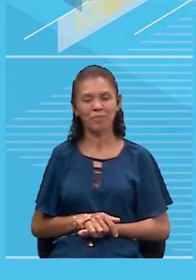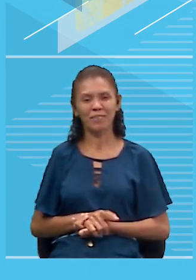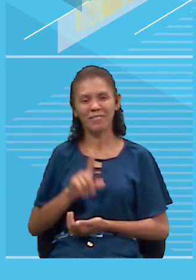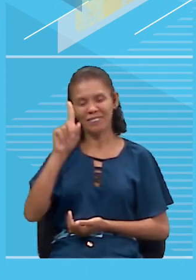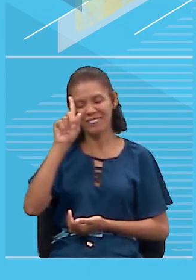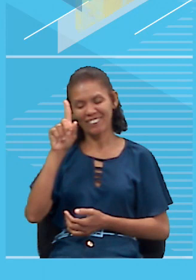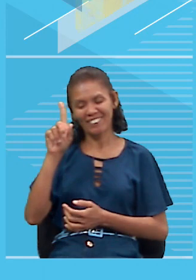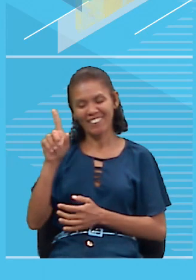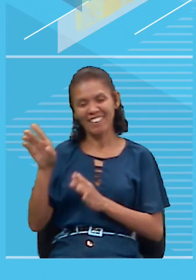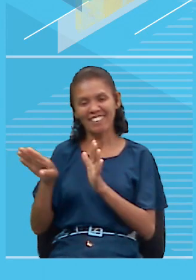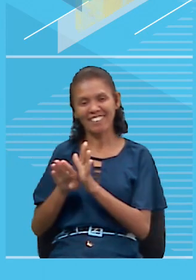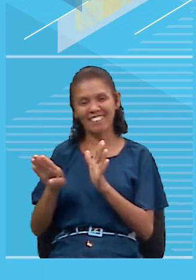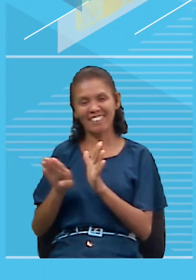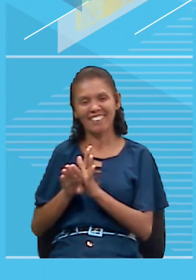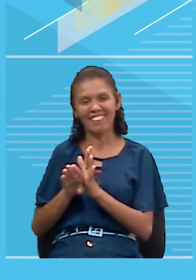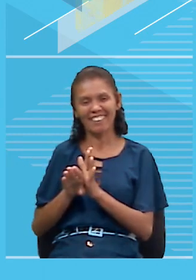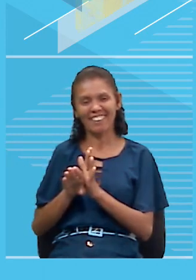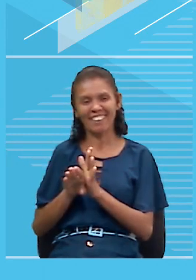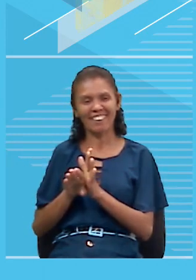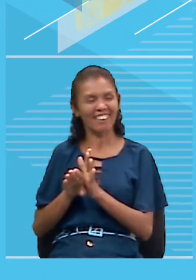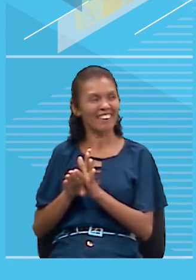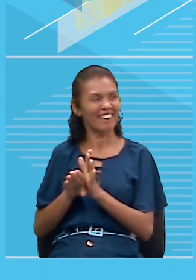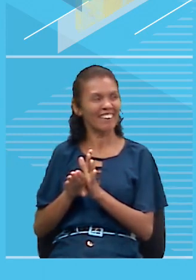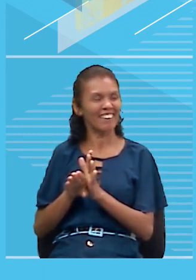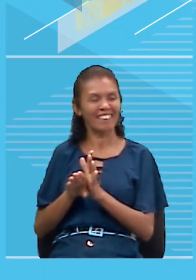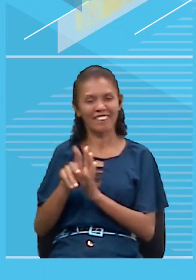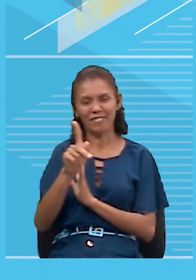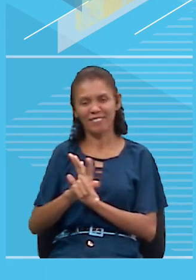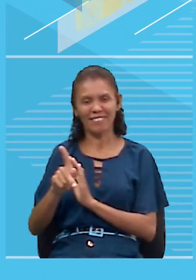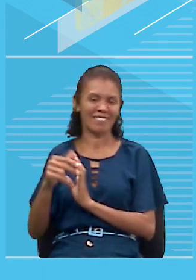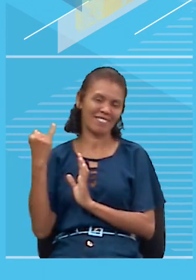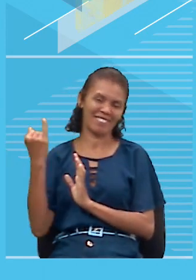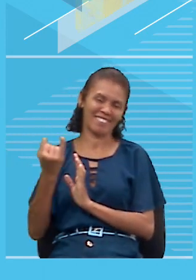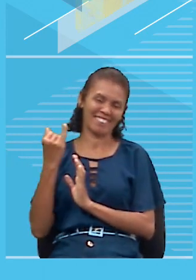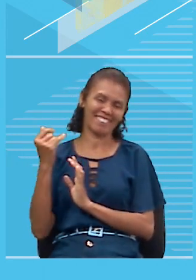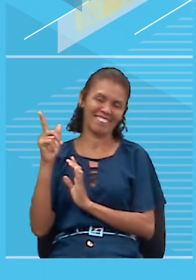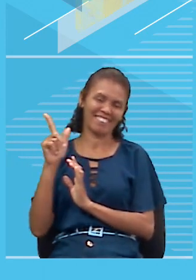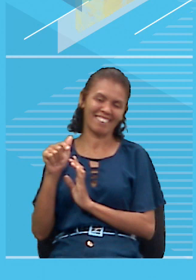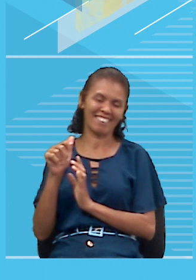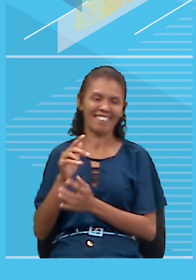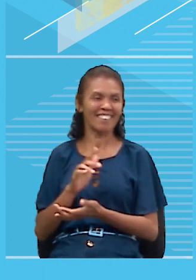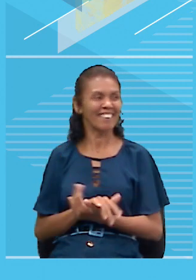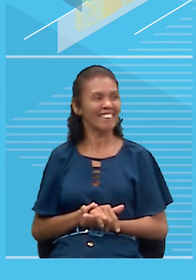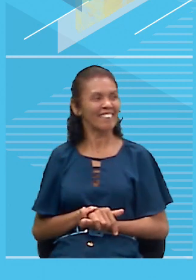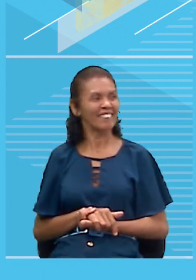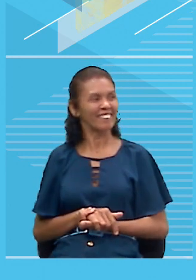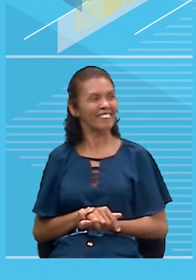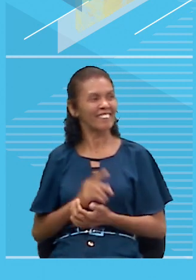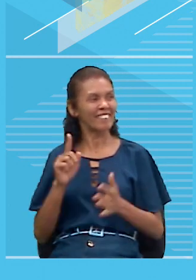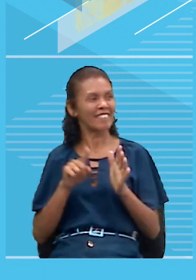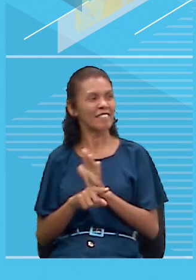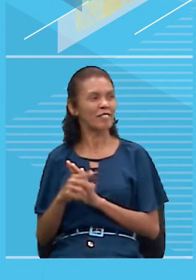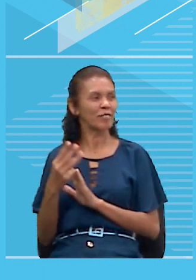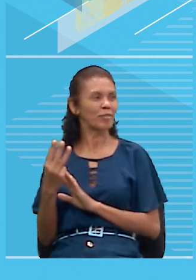é mais novo famoso nas redes sociais Tu é doido aí tem marmota mestre terceira questão